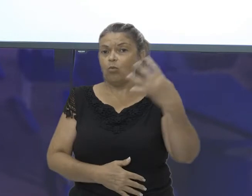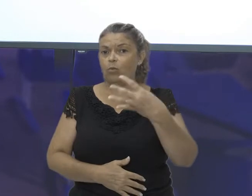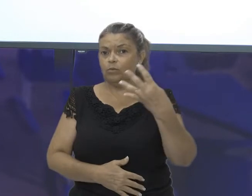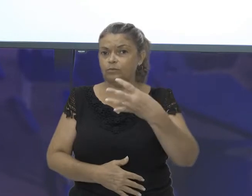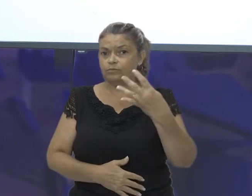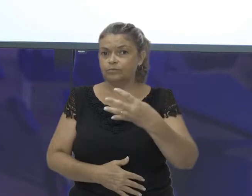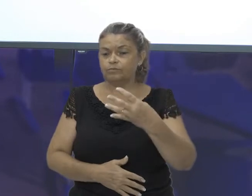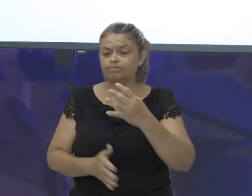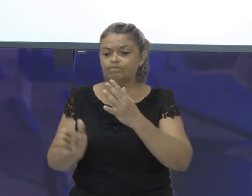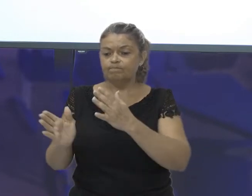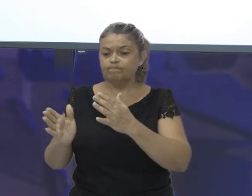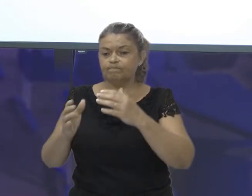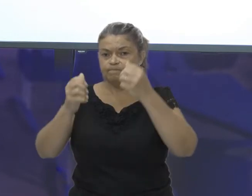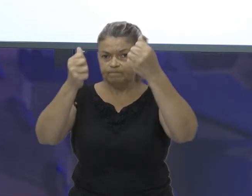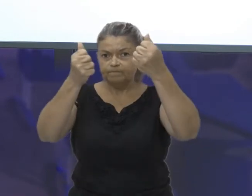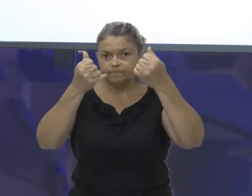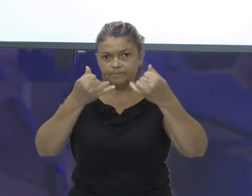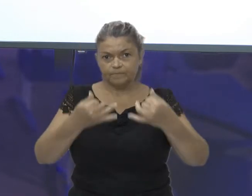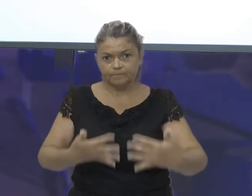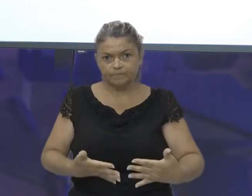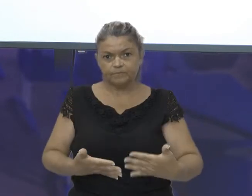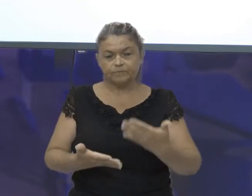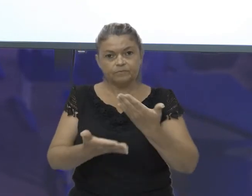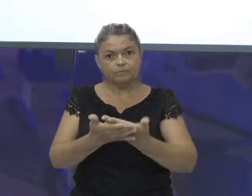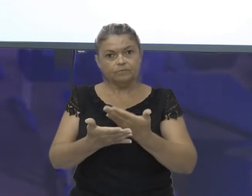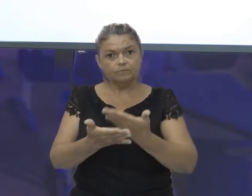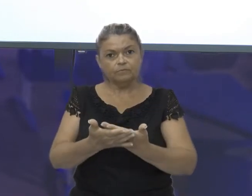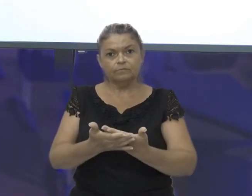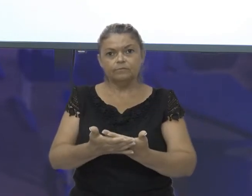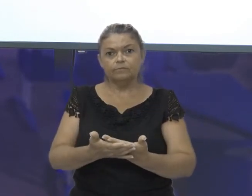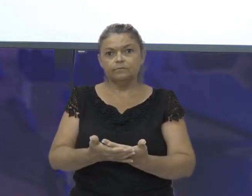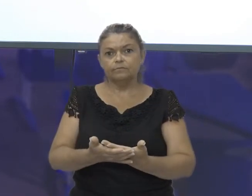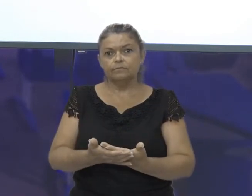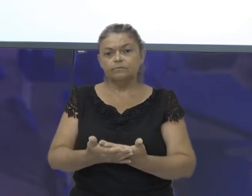quarto passo, certo? O quarto passo nós estudamos aqui